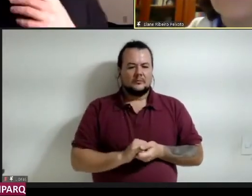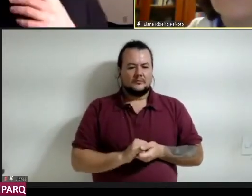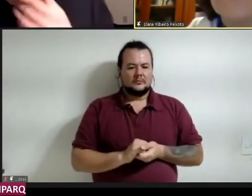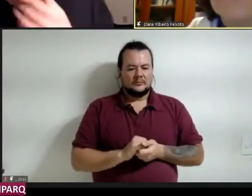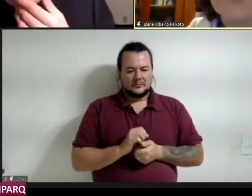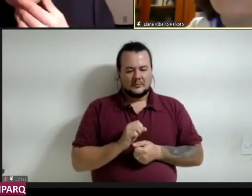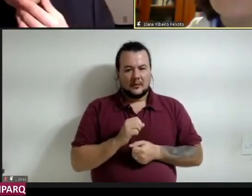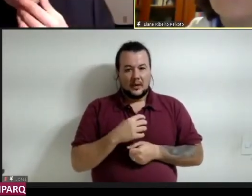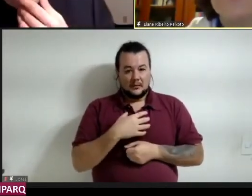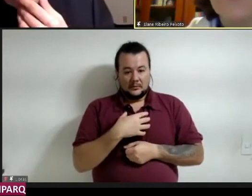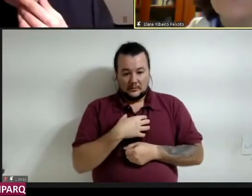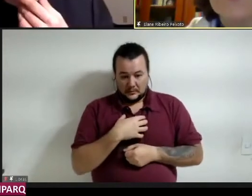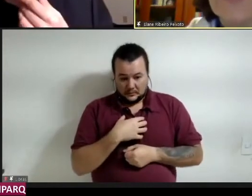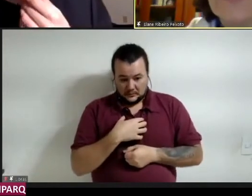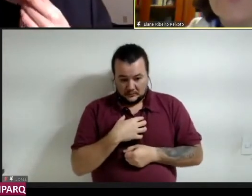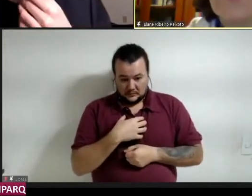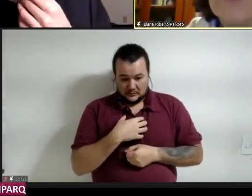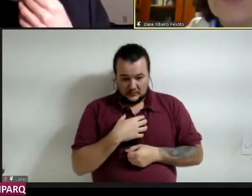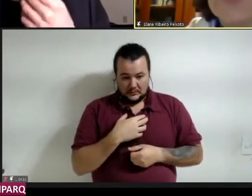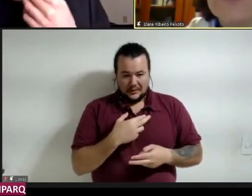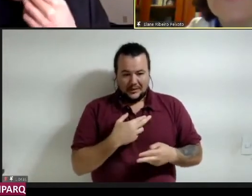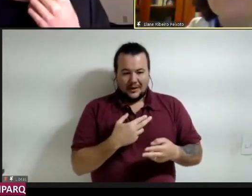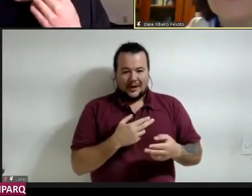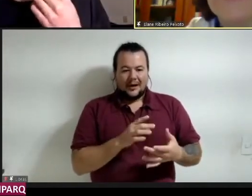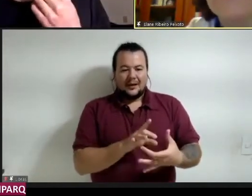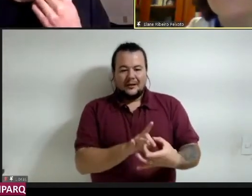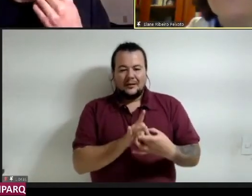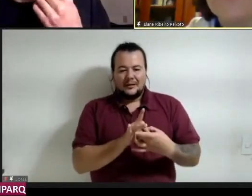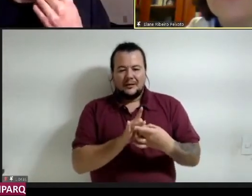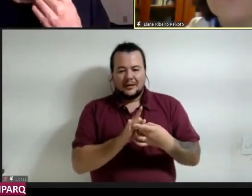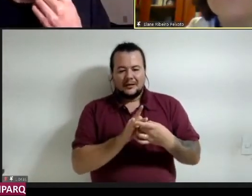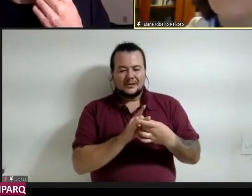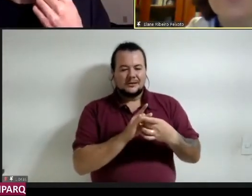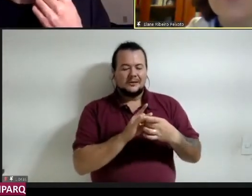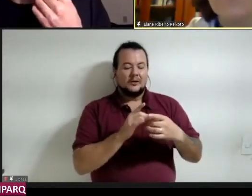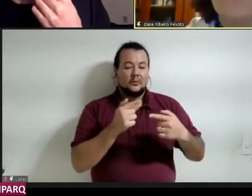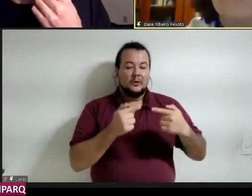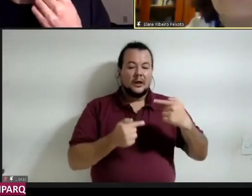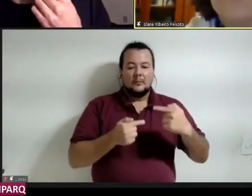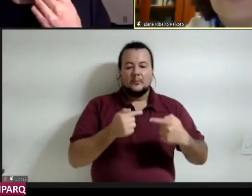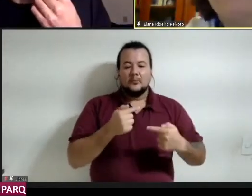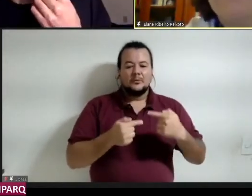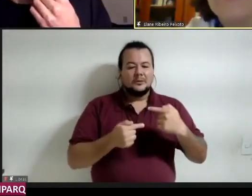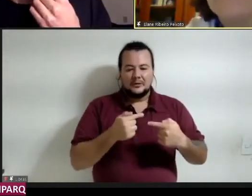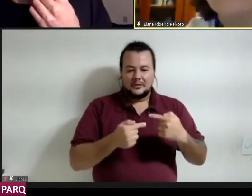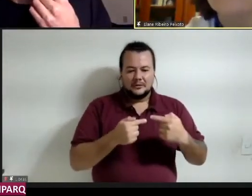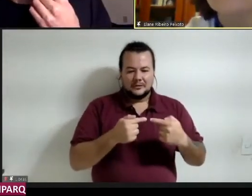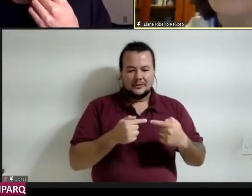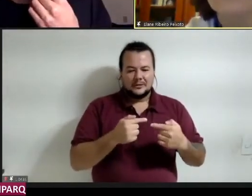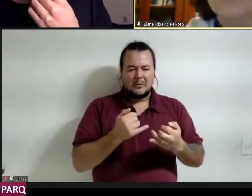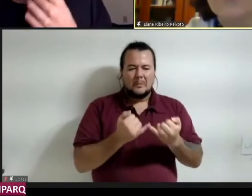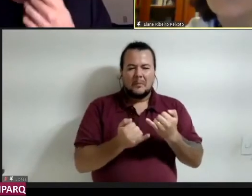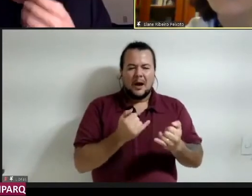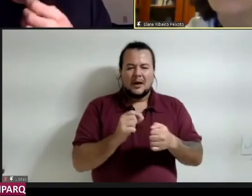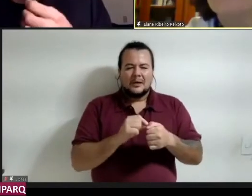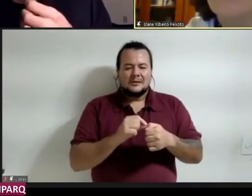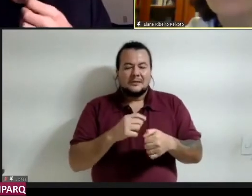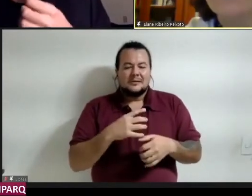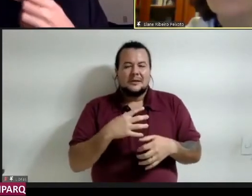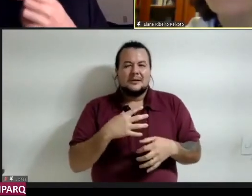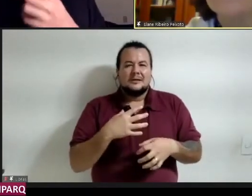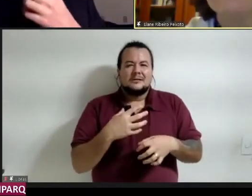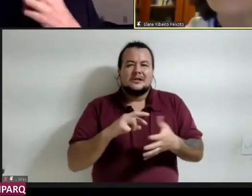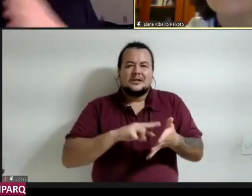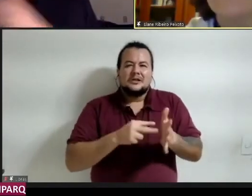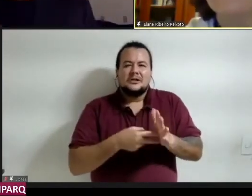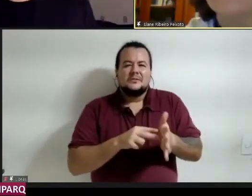sinto que a relativização das fronteiras políticas parece fazer sentido apenas nas alturas do ponto